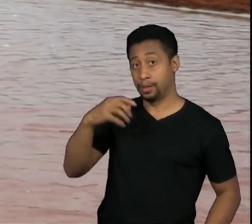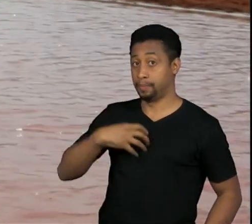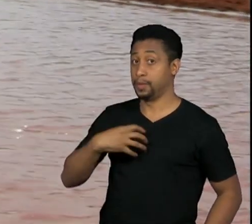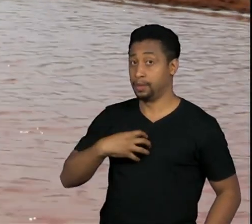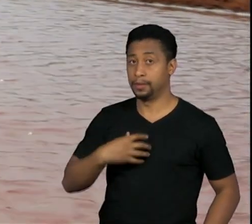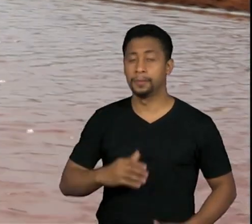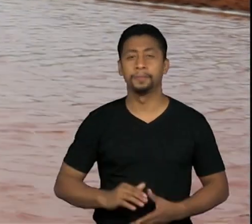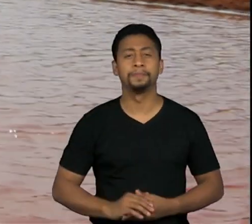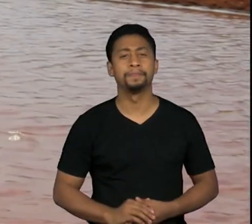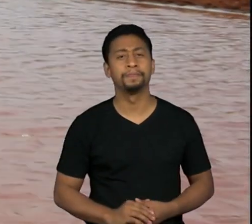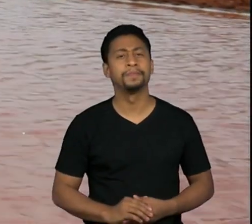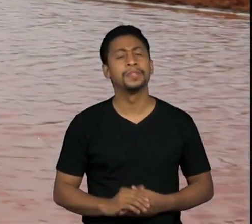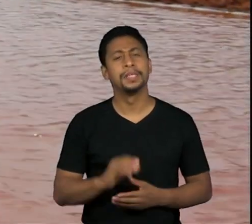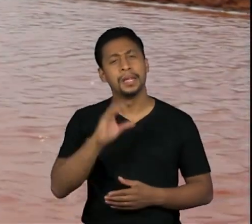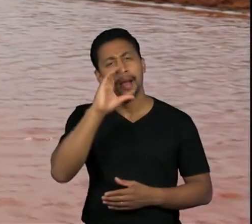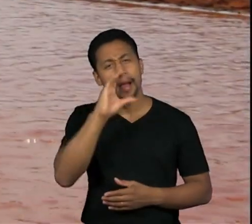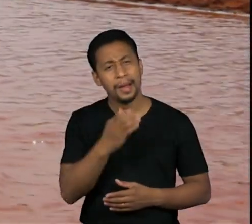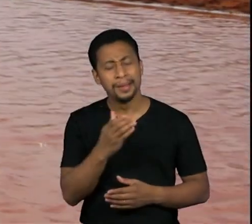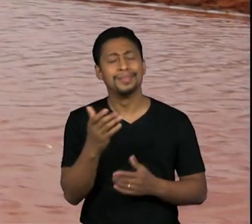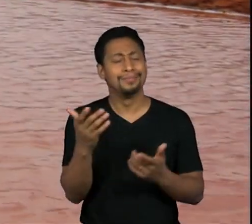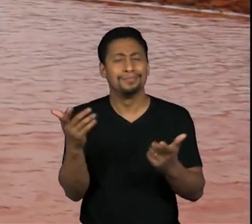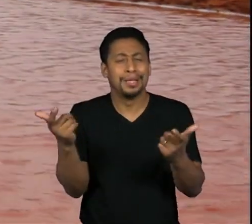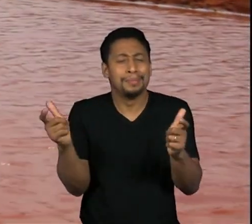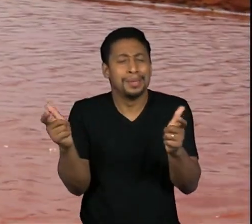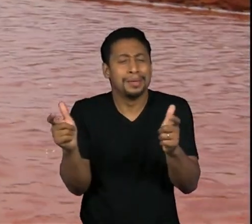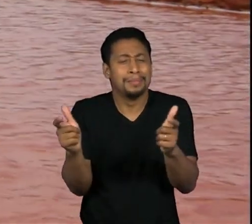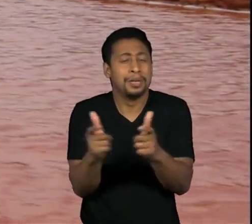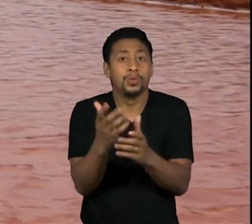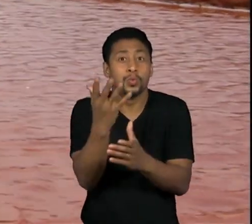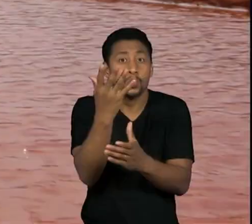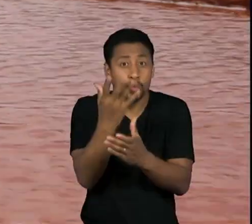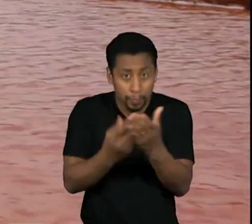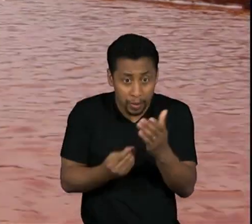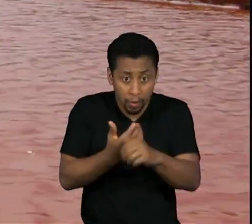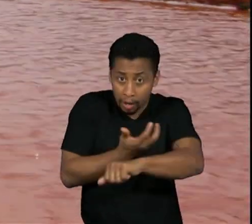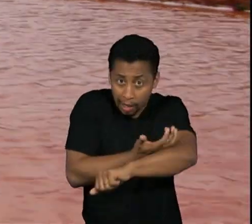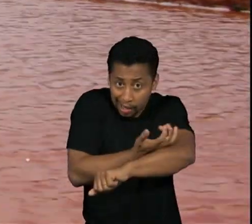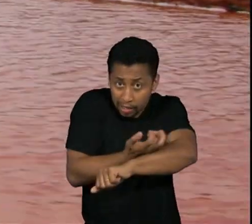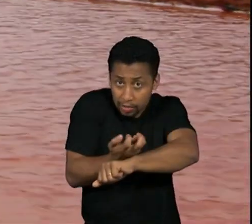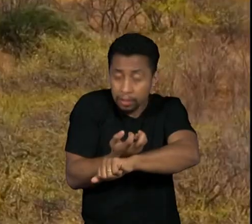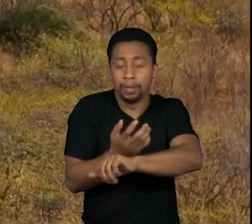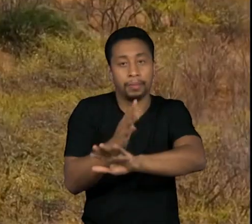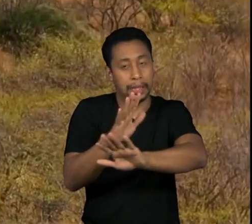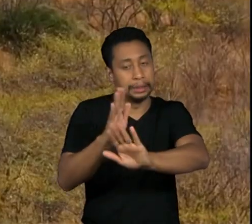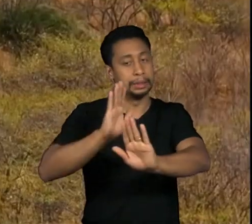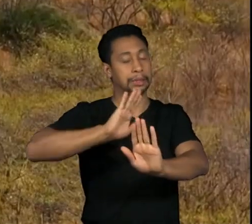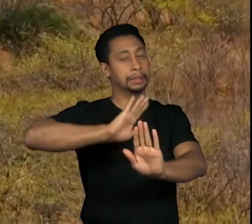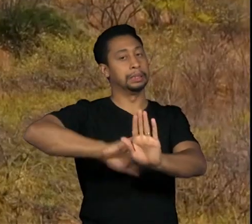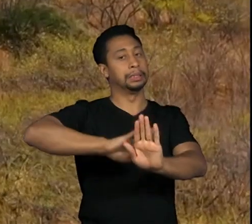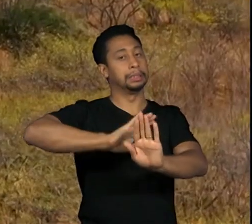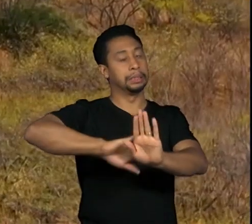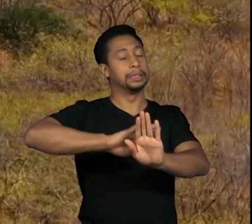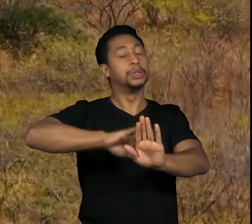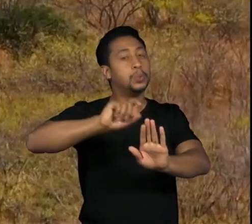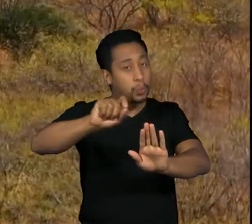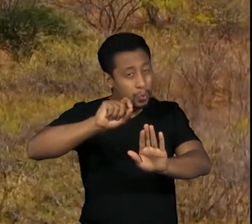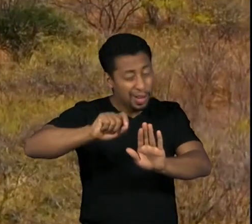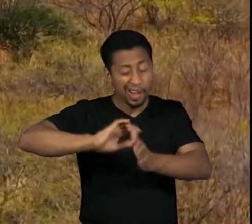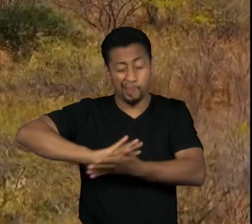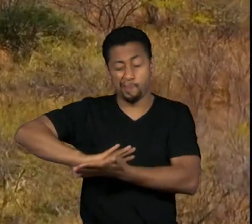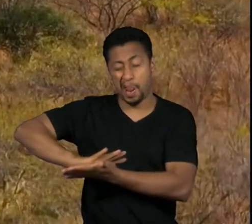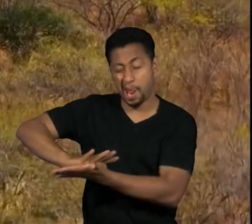O desaparecimento da anta na Caatinga é consequência de um problema mais amplo, a destruição do